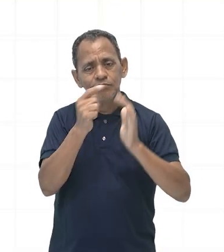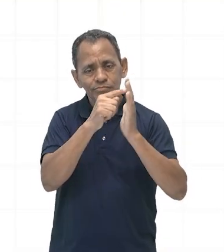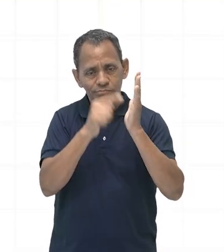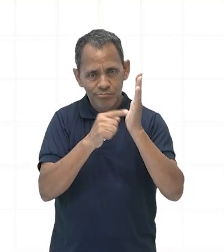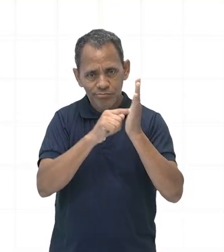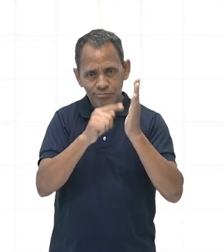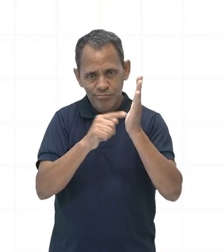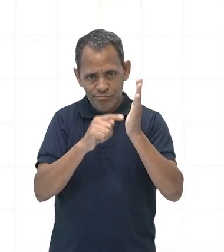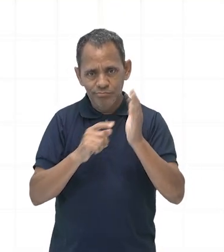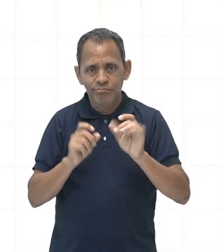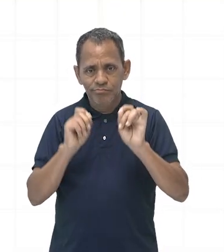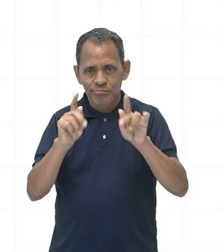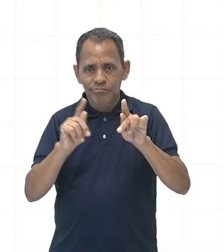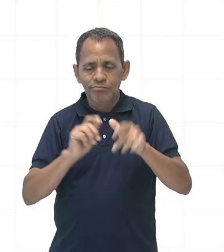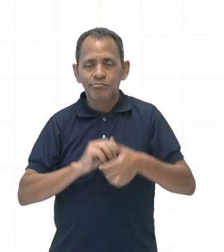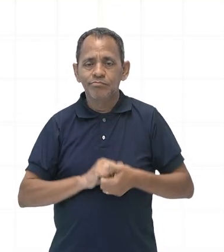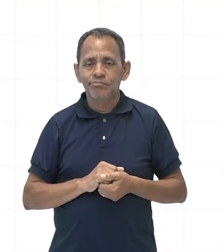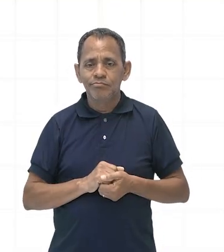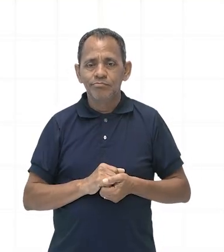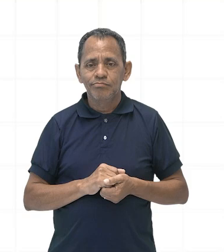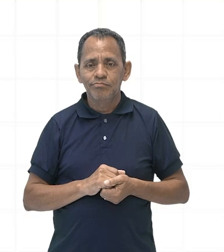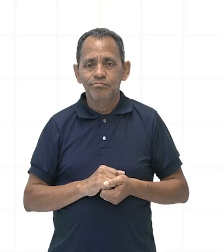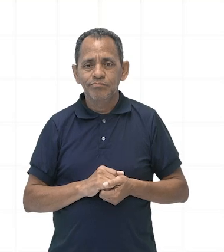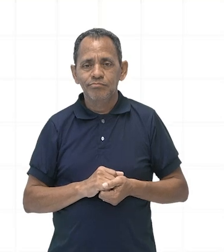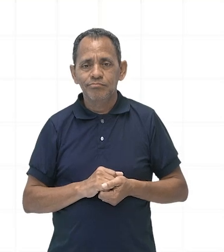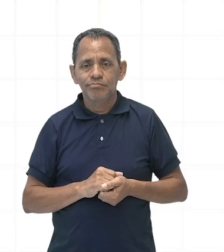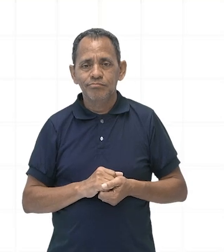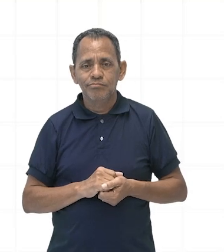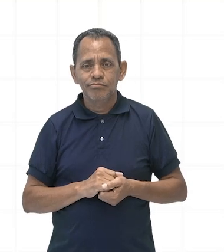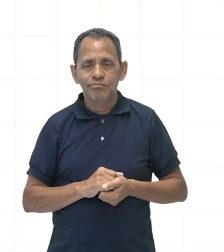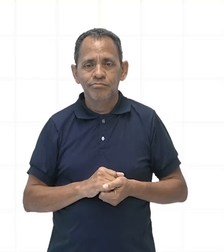utilizando a calculadora. Beleza? Tranquilo?